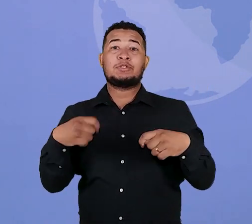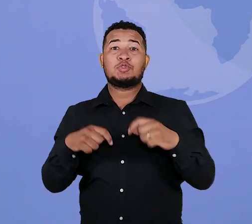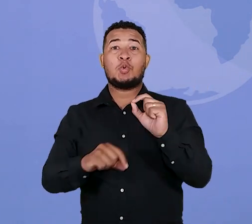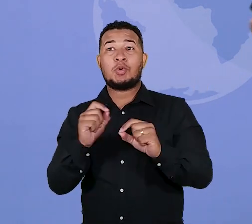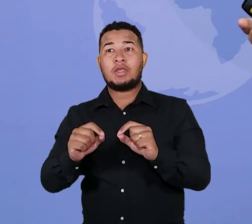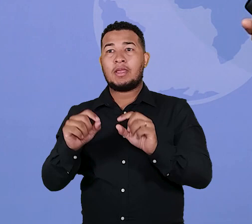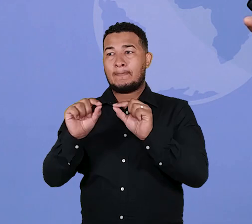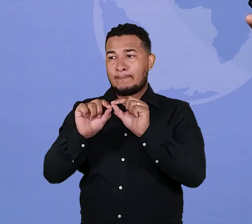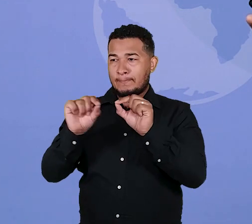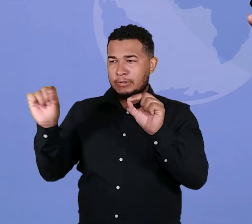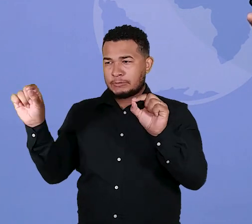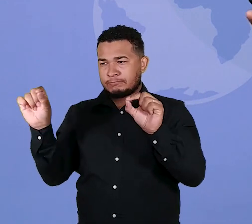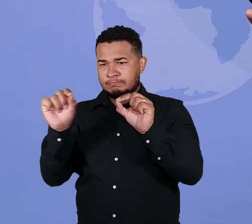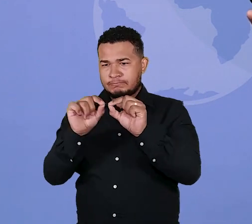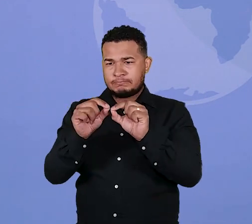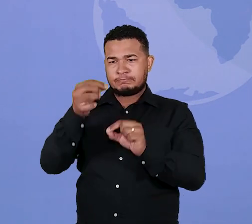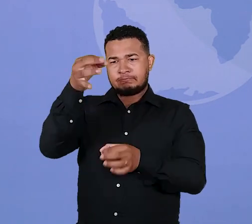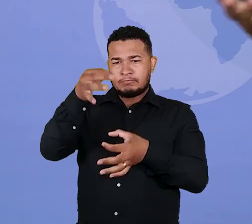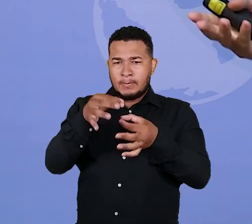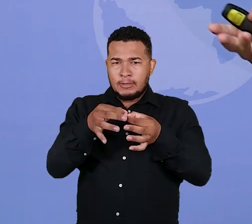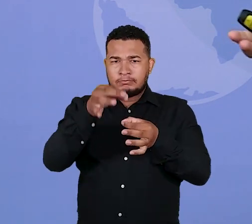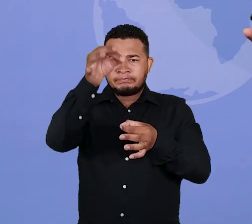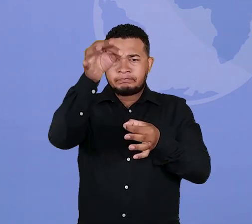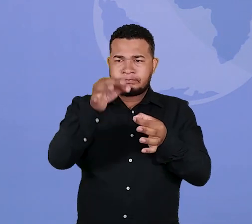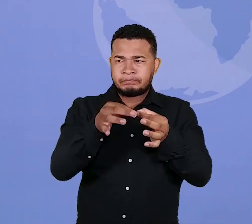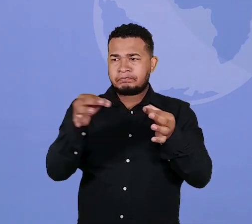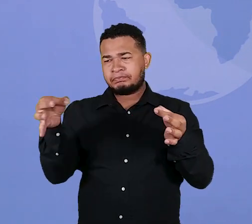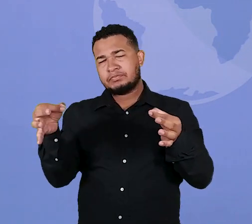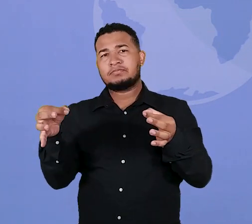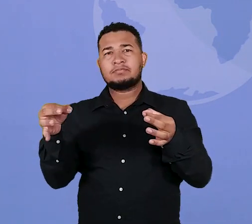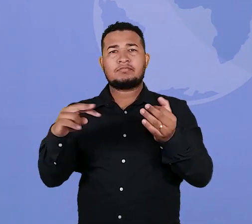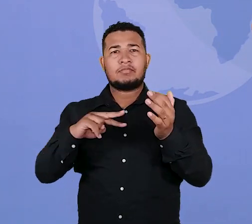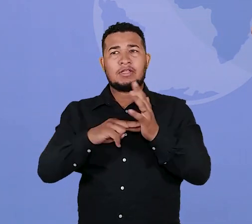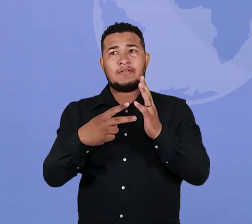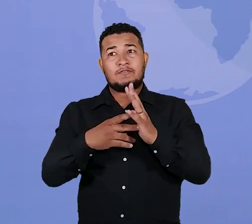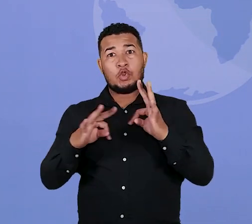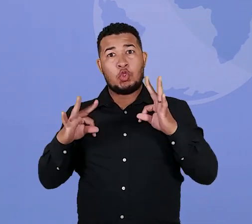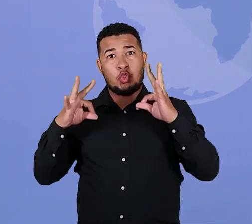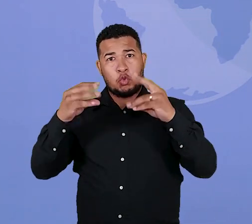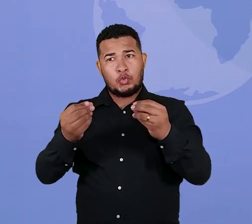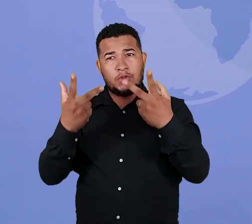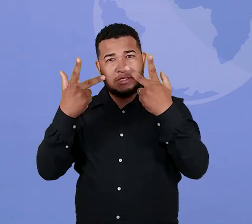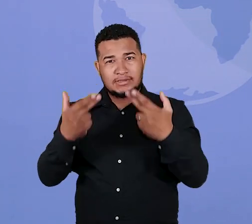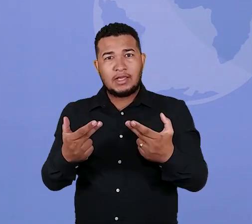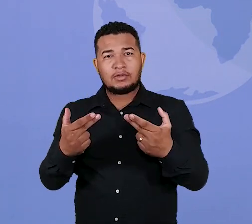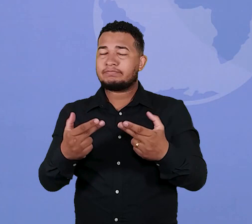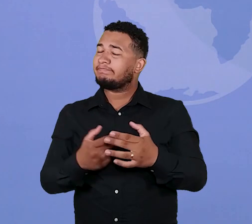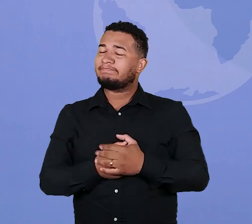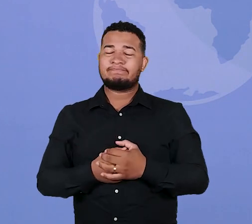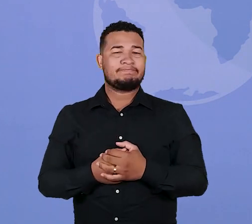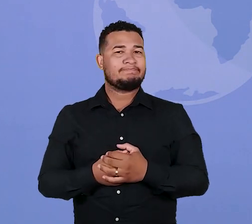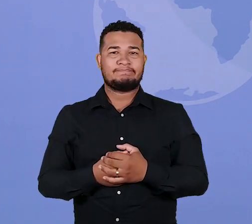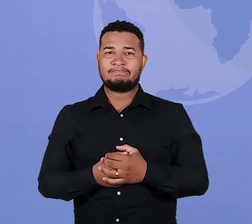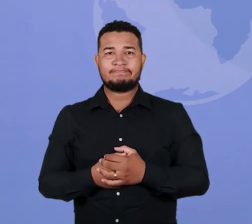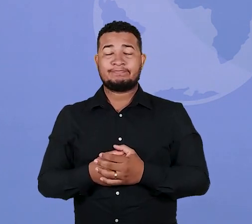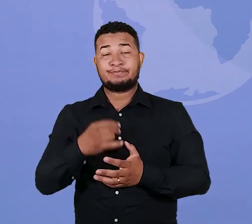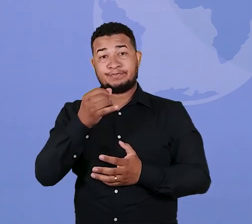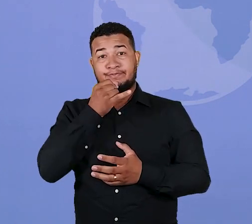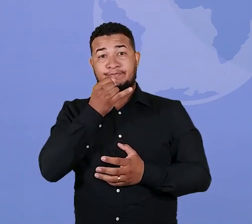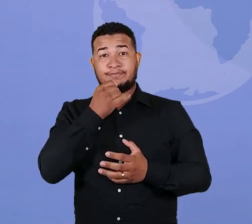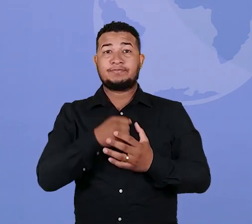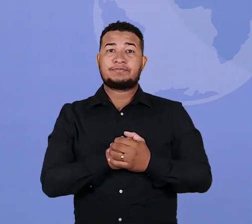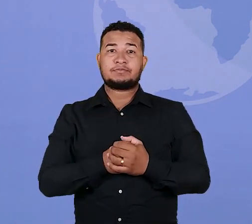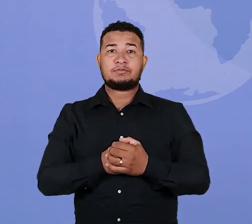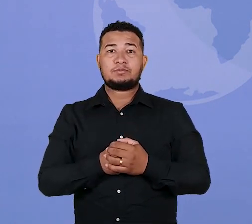necessidade de fazer medições e nas medições nem todas as medidas são exatas. Exemplo,